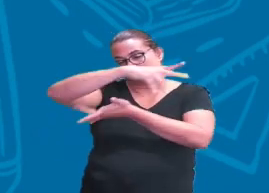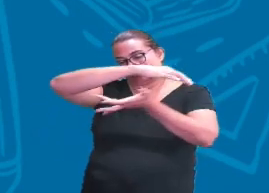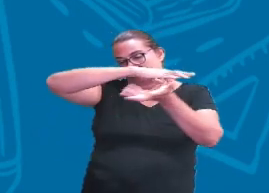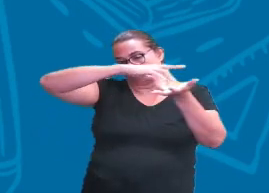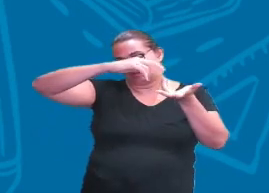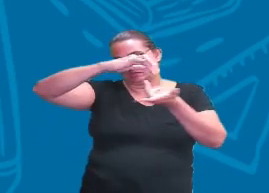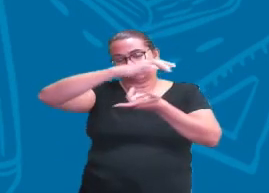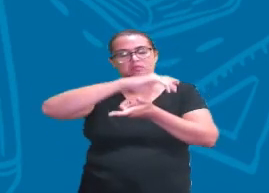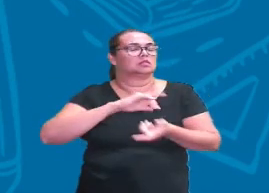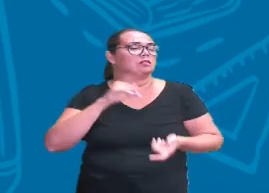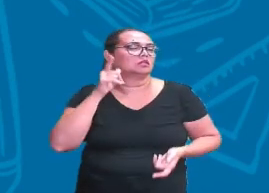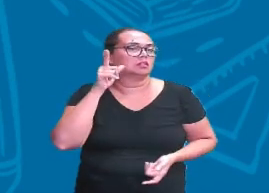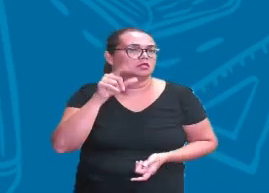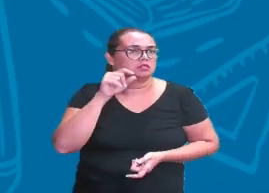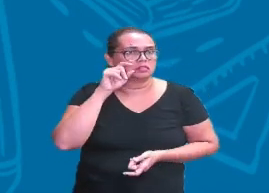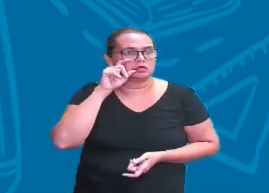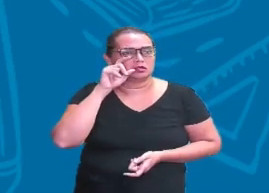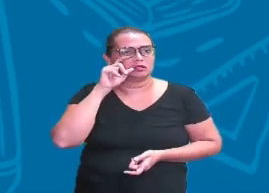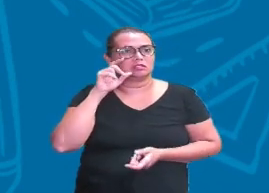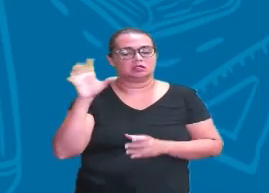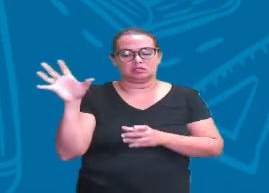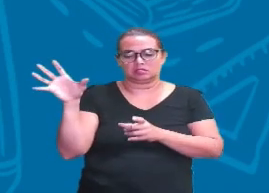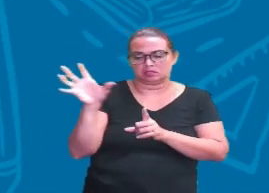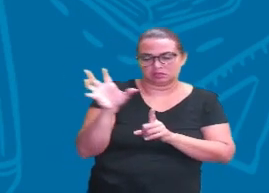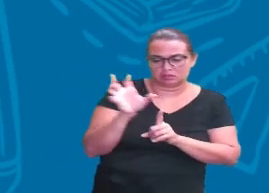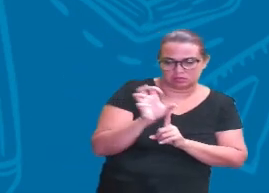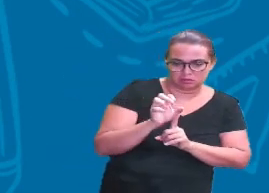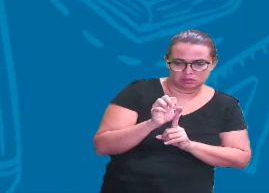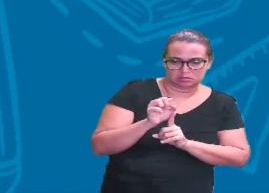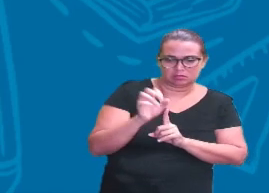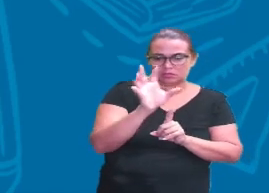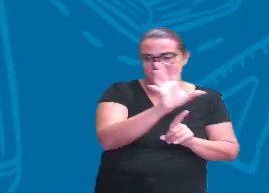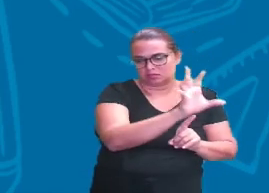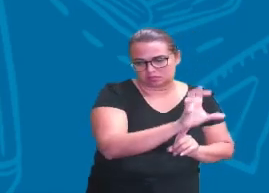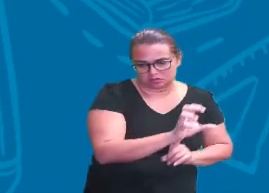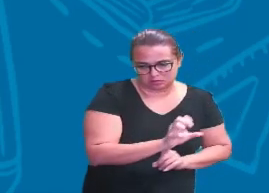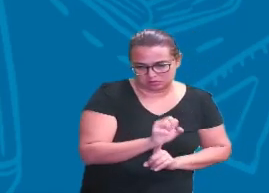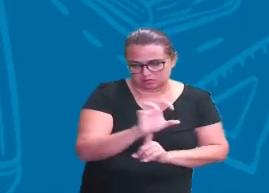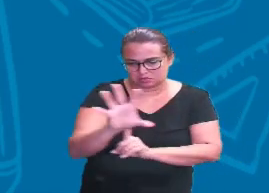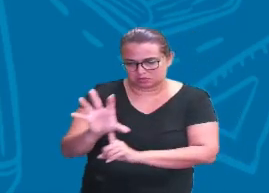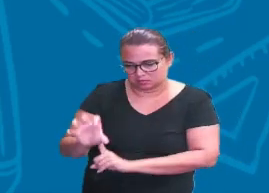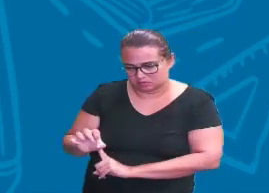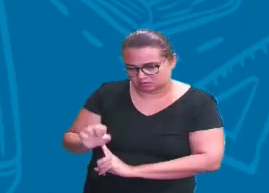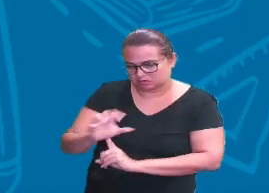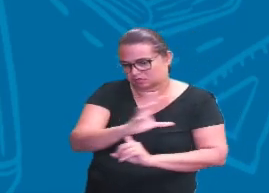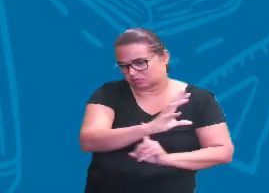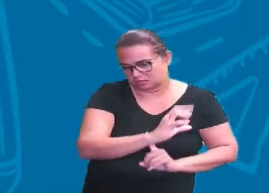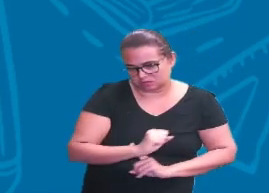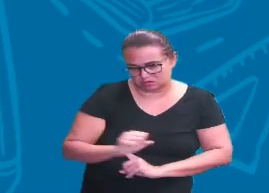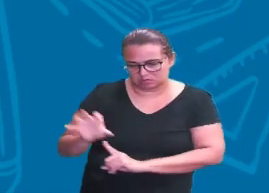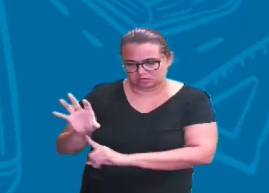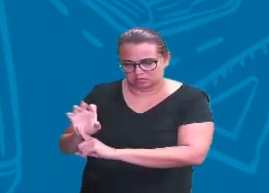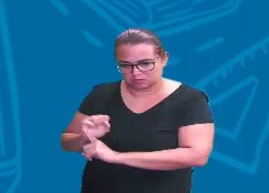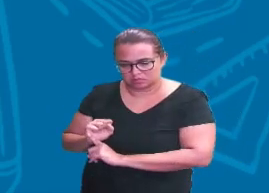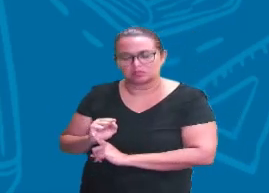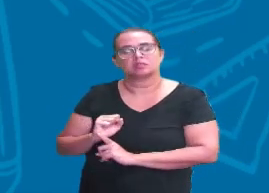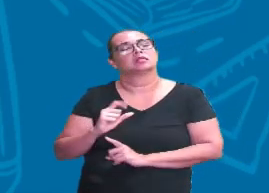planetas. Então, ela está atraindo ali. Tá vendo esse GIF aqui? Que a força centrípeta ela está